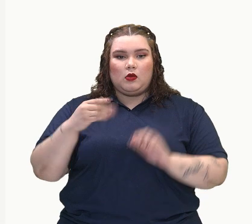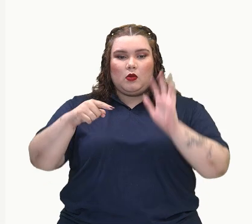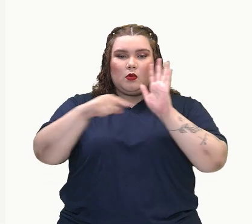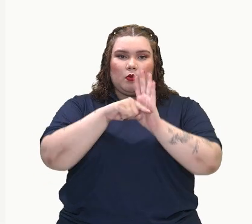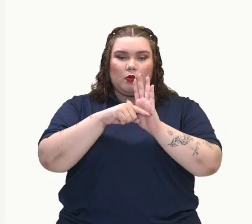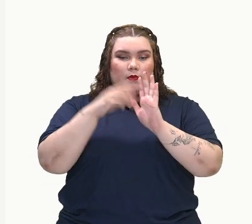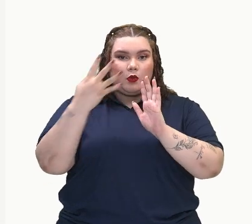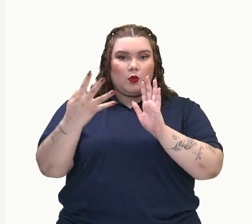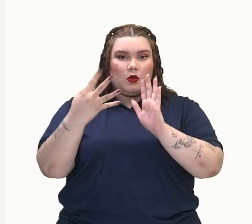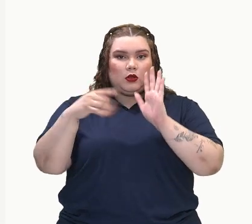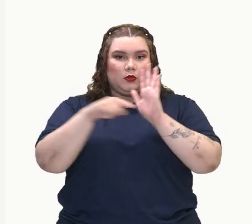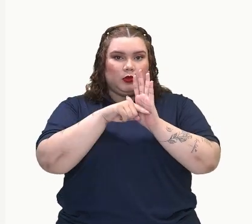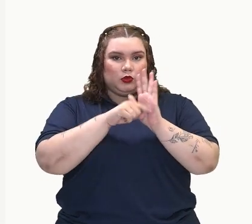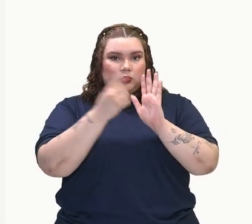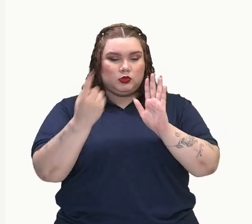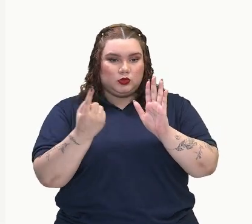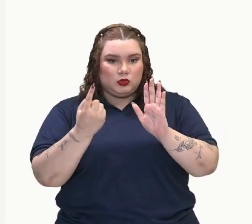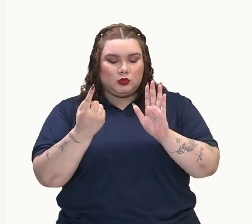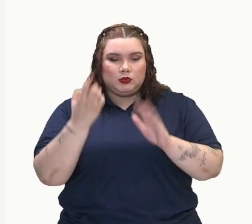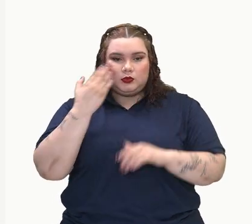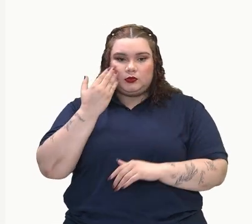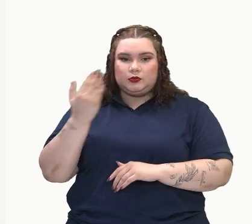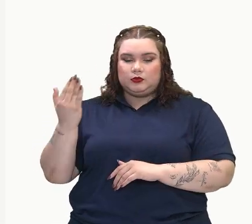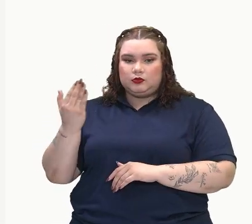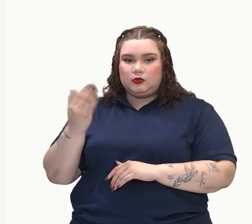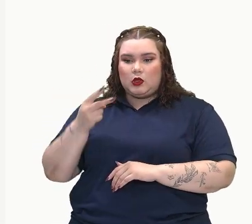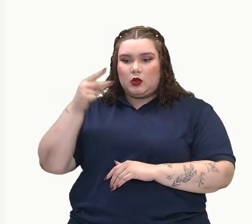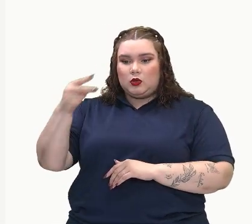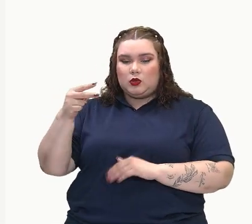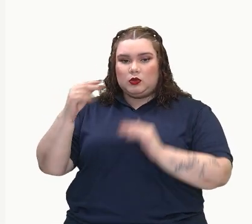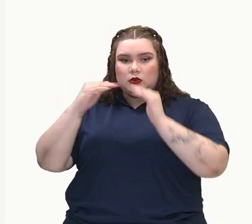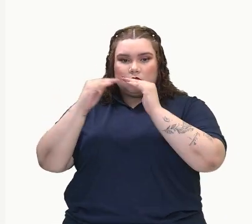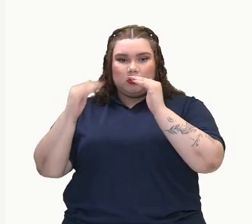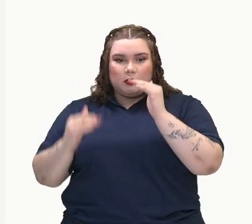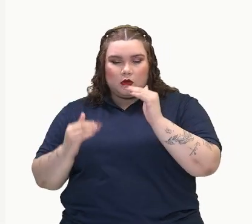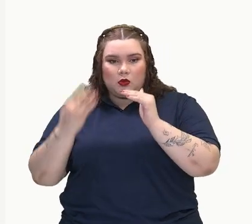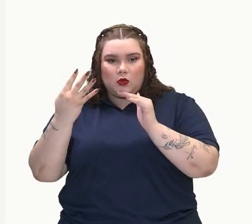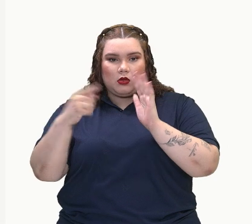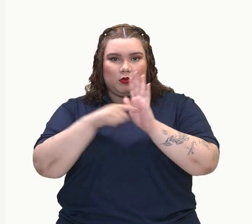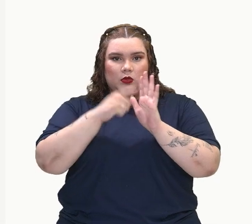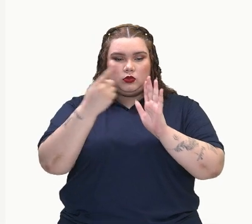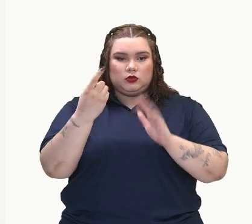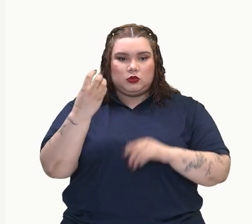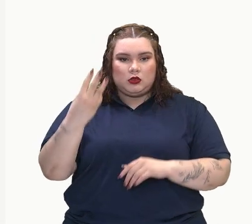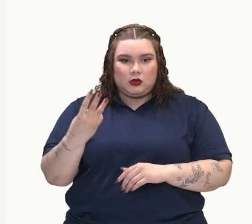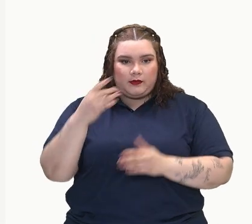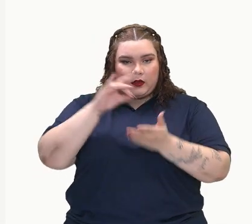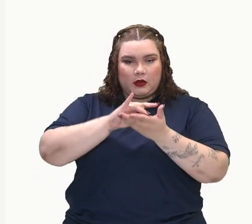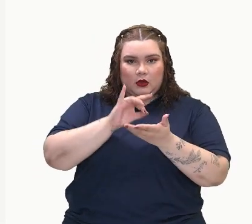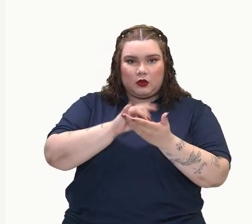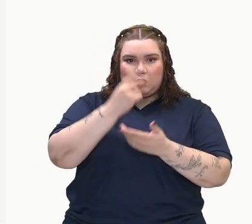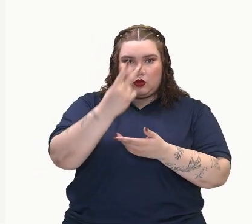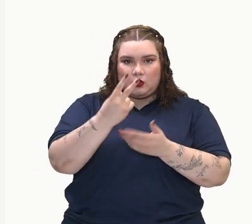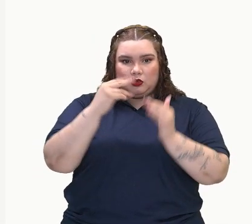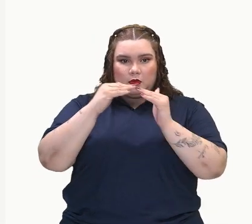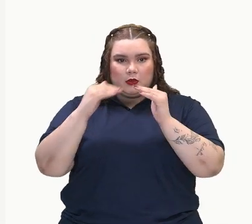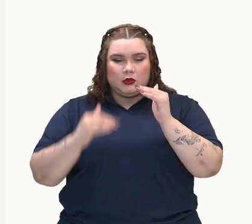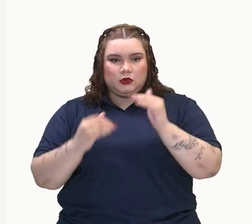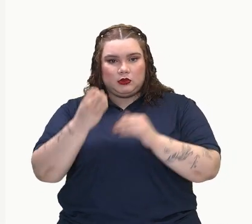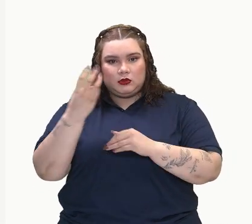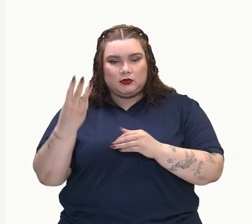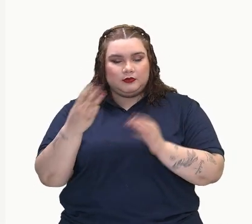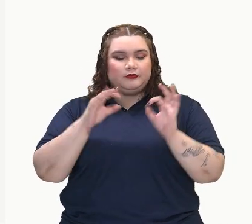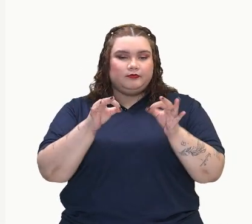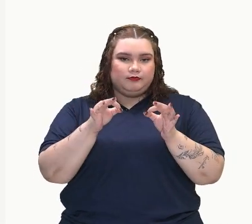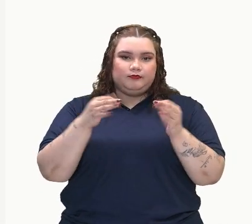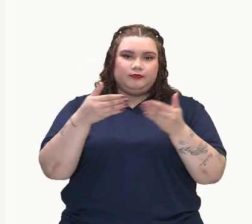2 mede 1. 2 é menor, 4 menos 1, 3. Isso daqui é verdade? É. Então,